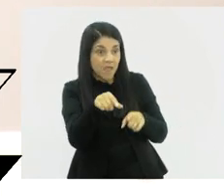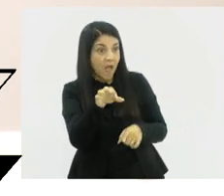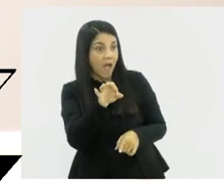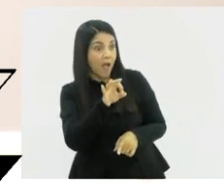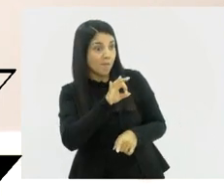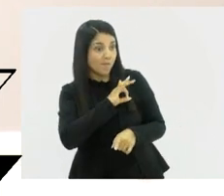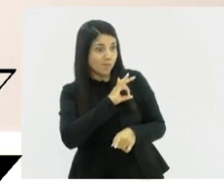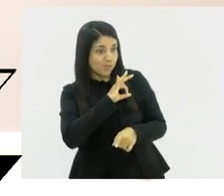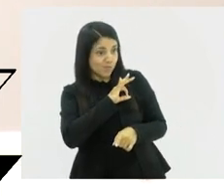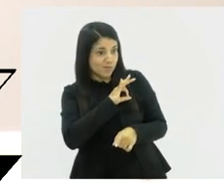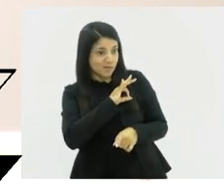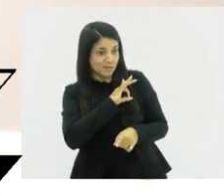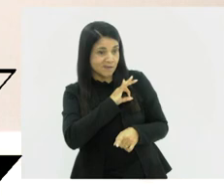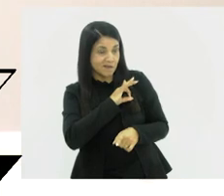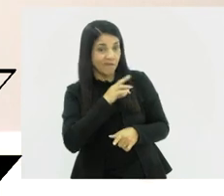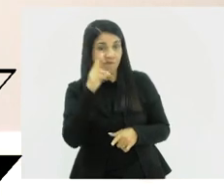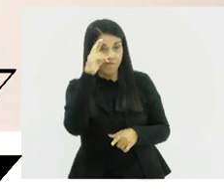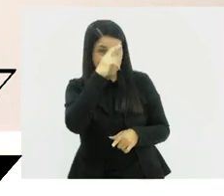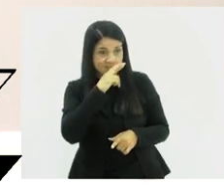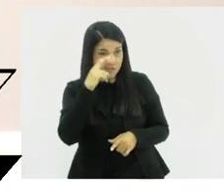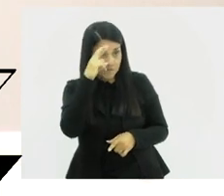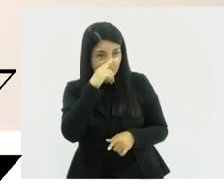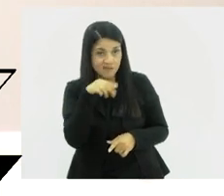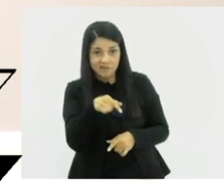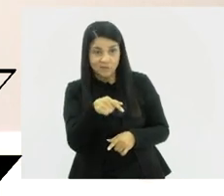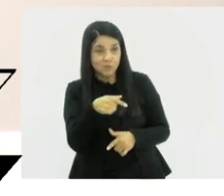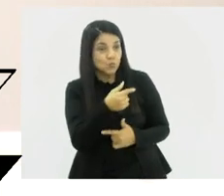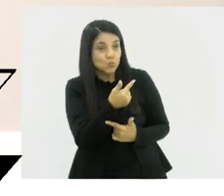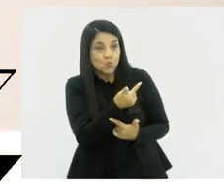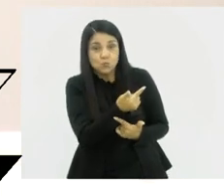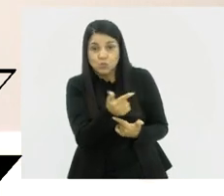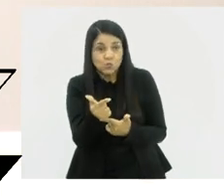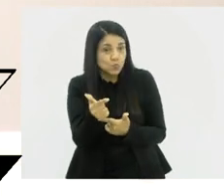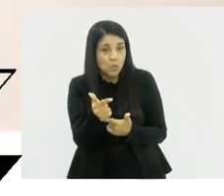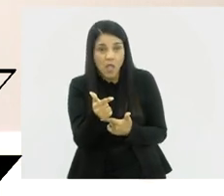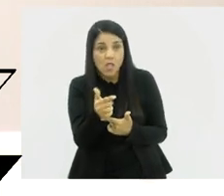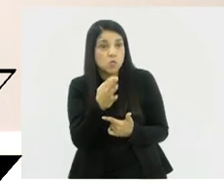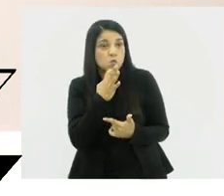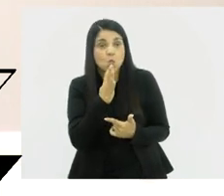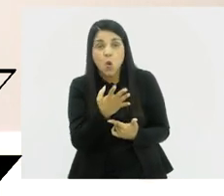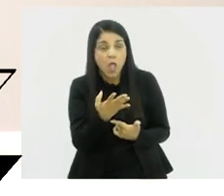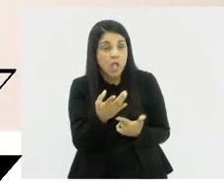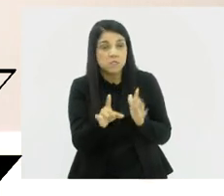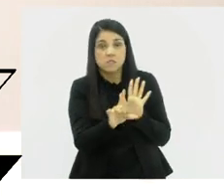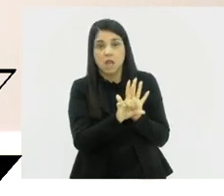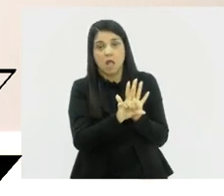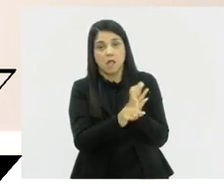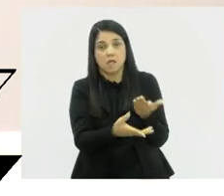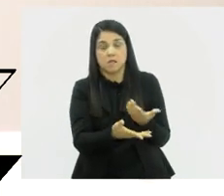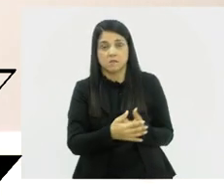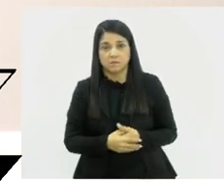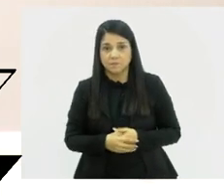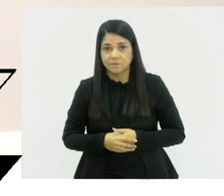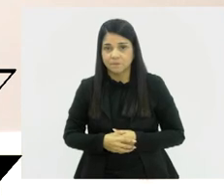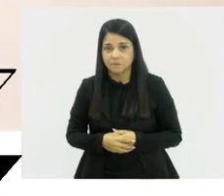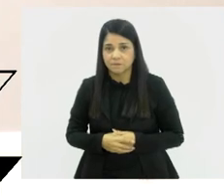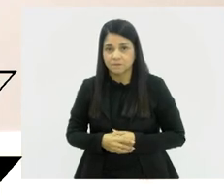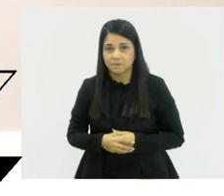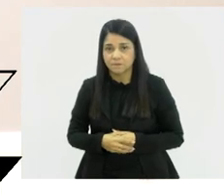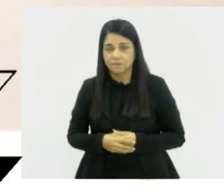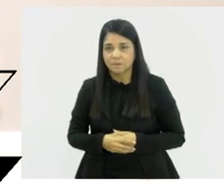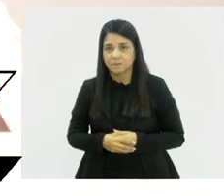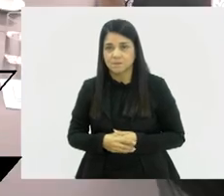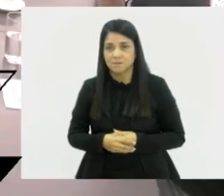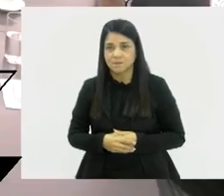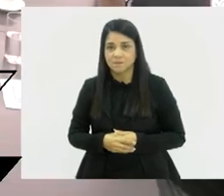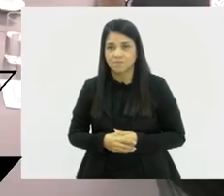atribui funções de fiscalização, não conhecem a lei, não sabem o que fazer nesses casos. Por favor.